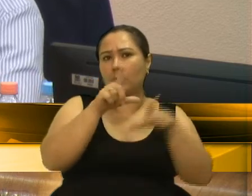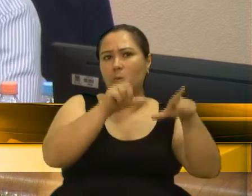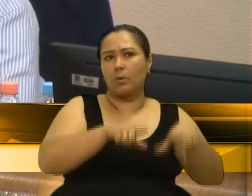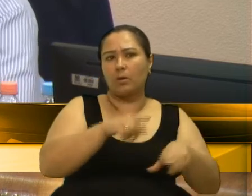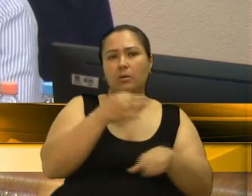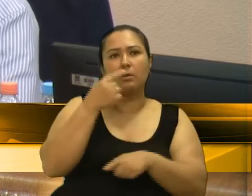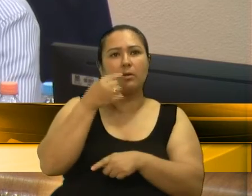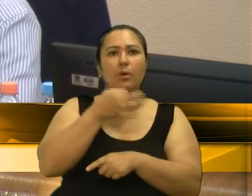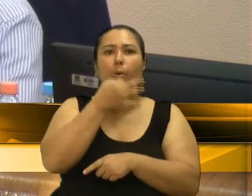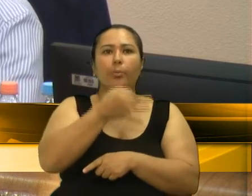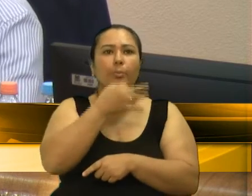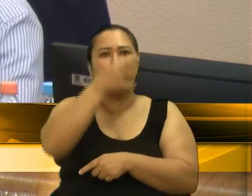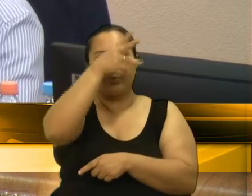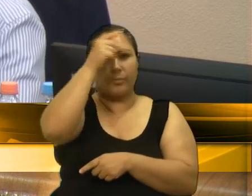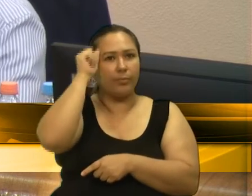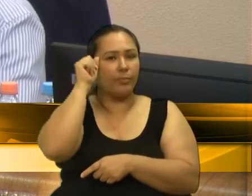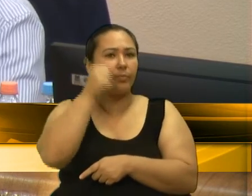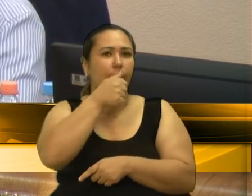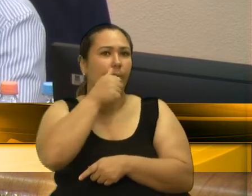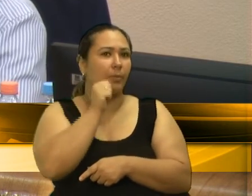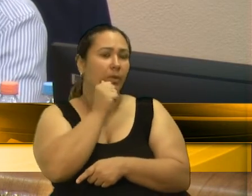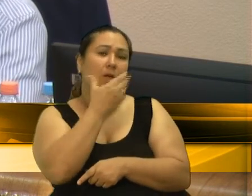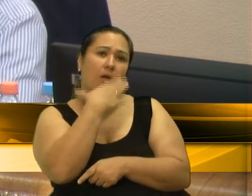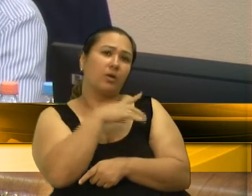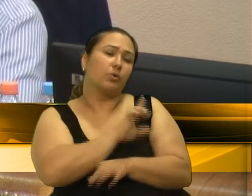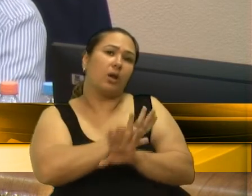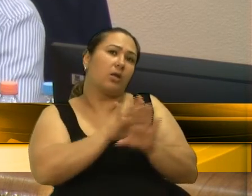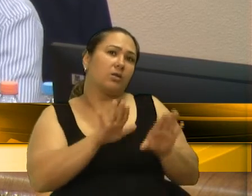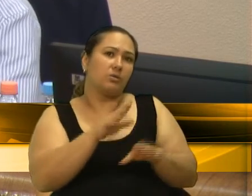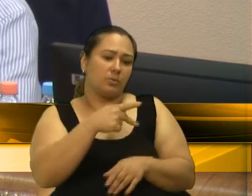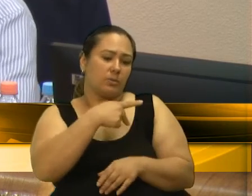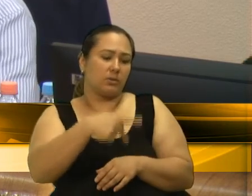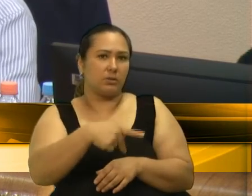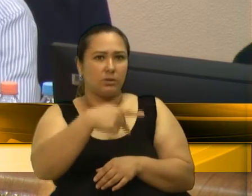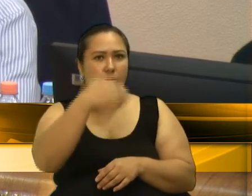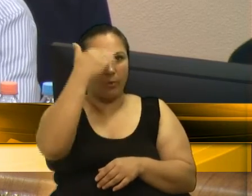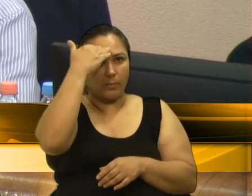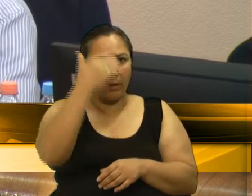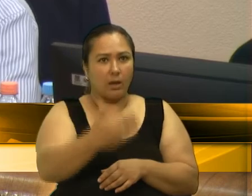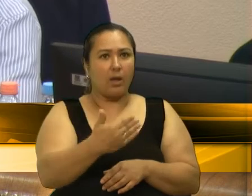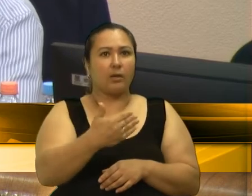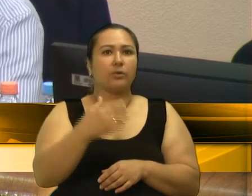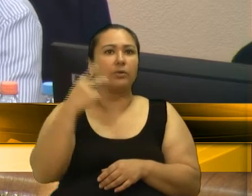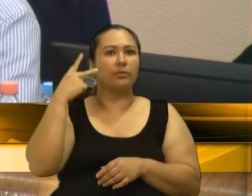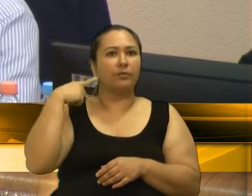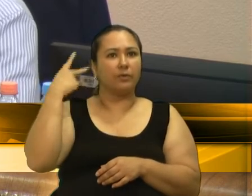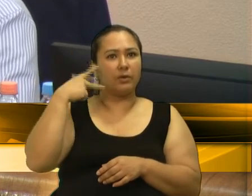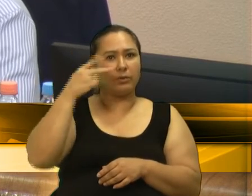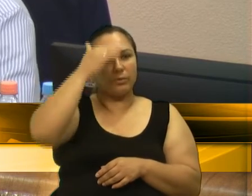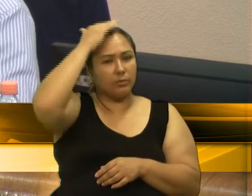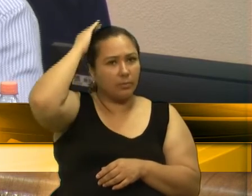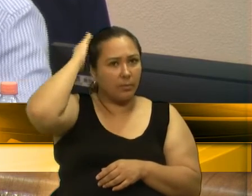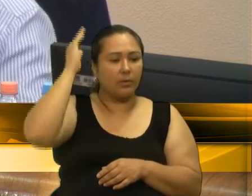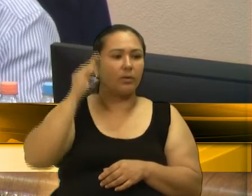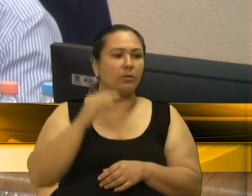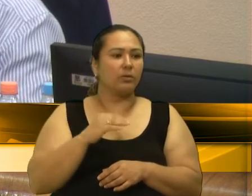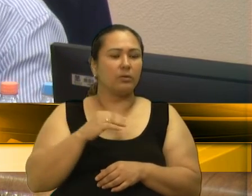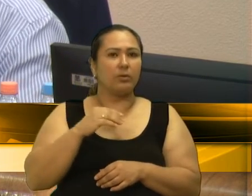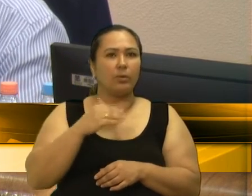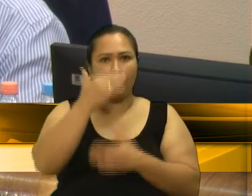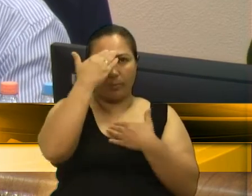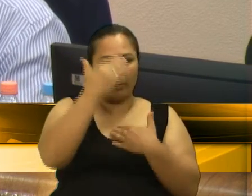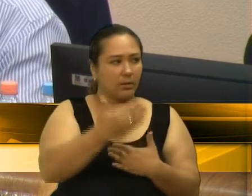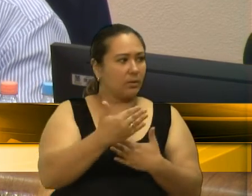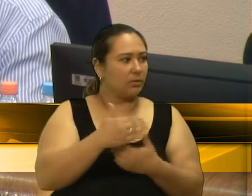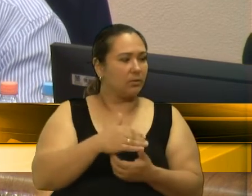administração. Vereadora Paula, acho que era isso, presidente. Obrigado. Vereador Tomé, obrigado, vereador. Não sei se a senhora, doutora, gostaria de fazer